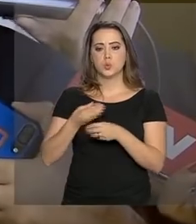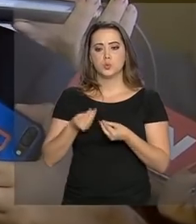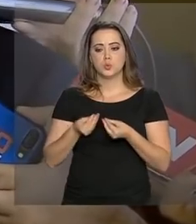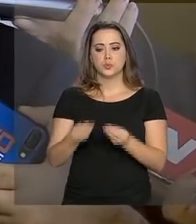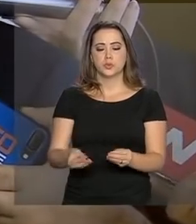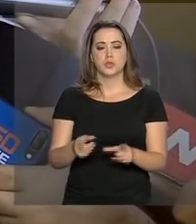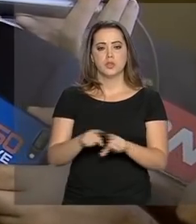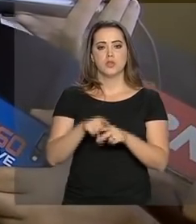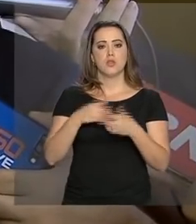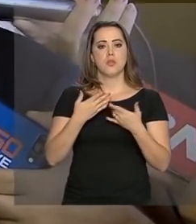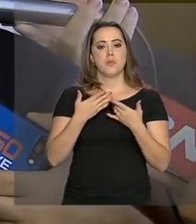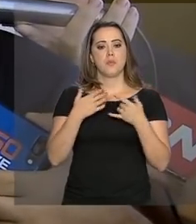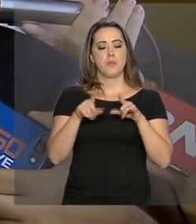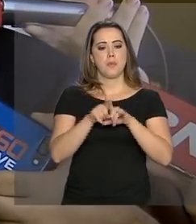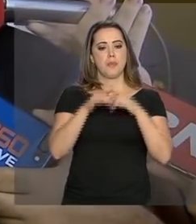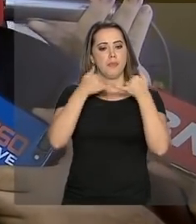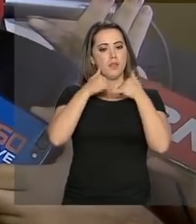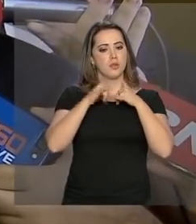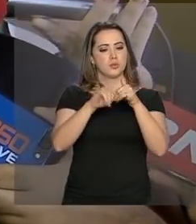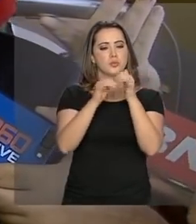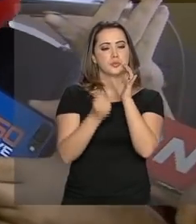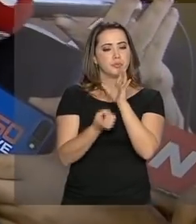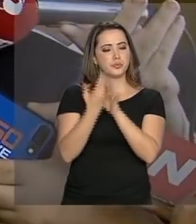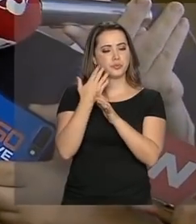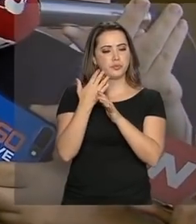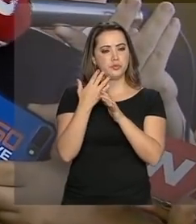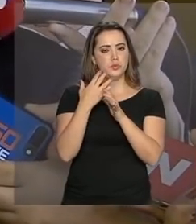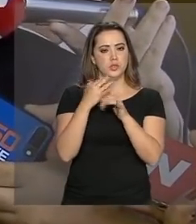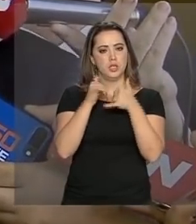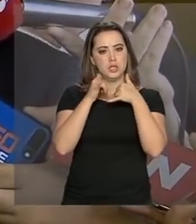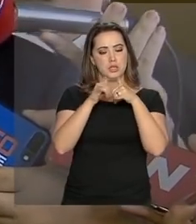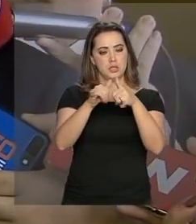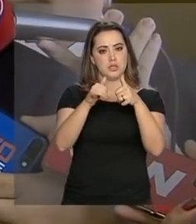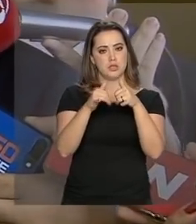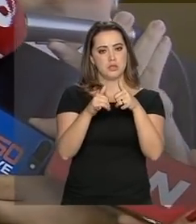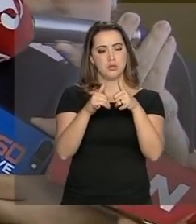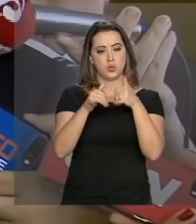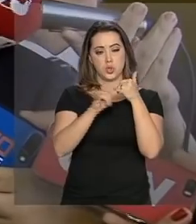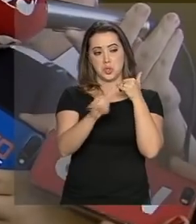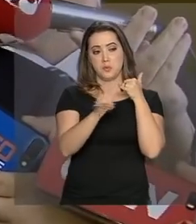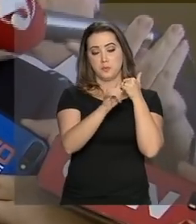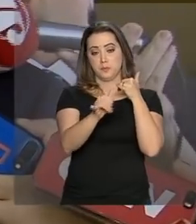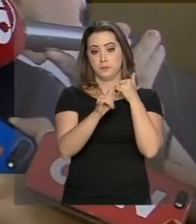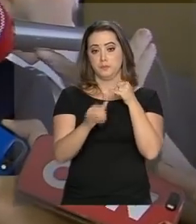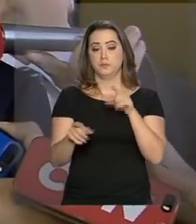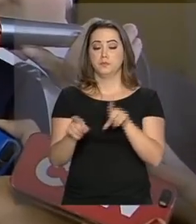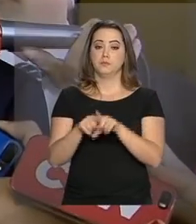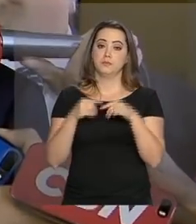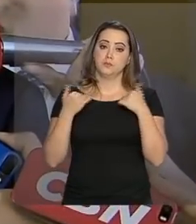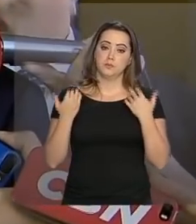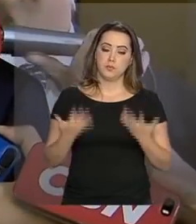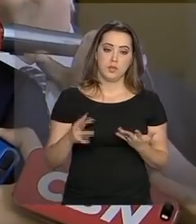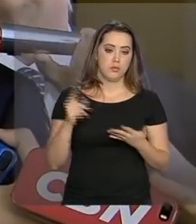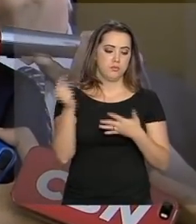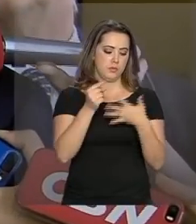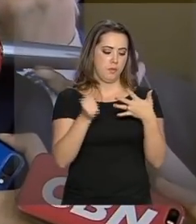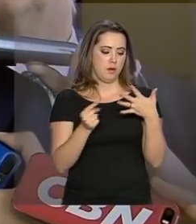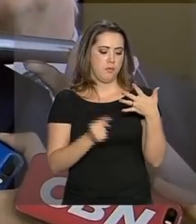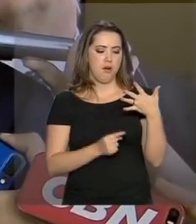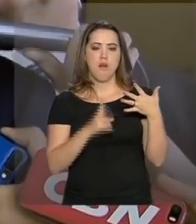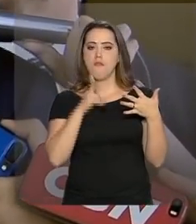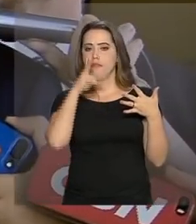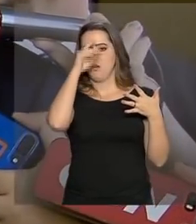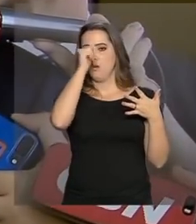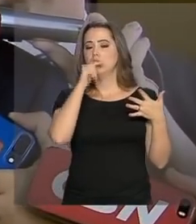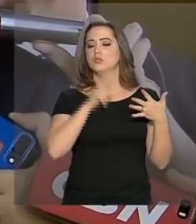projetos como Eletrosul, geração e distribuição de energia elétrica. Então, temos uma cooperação